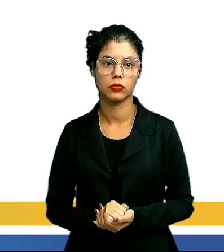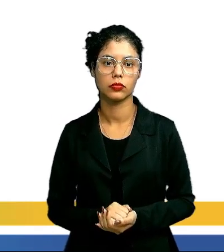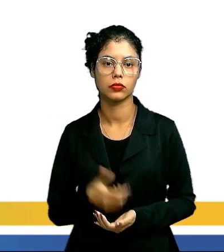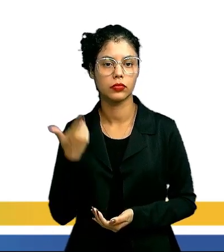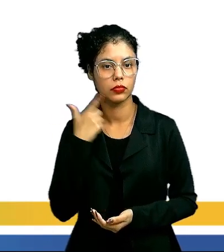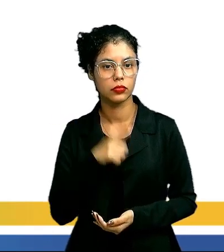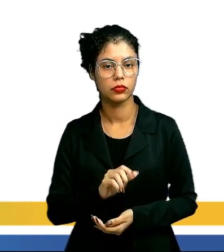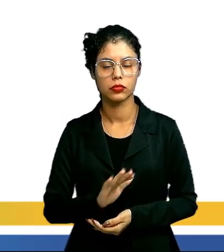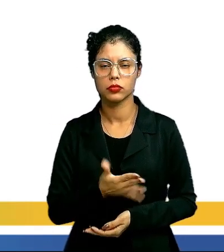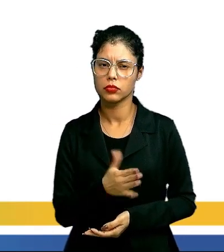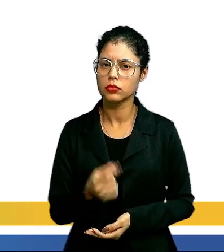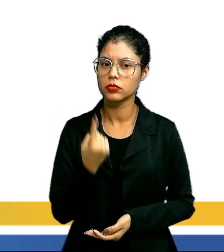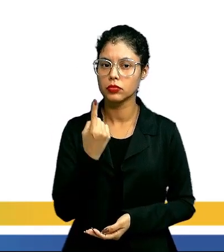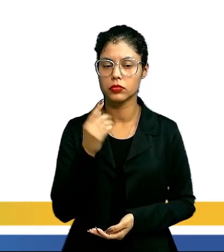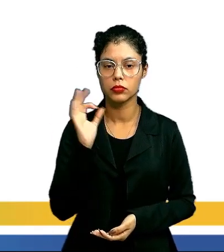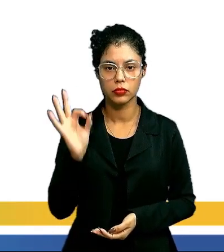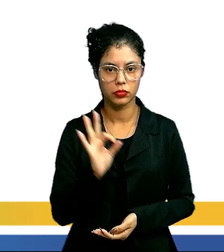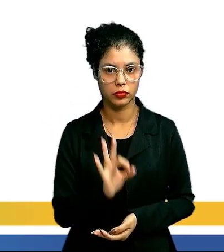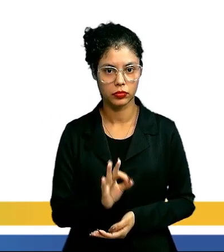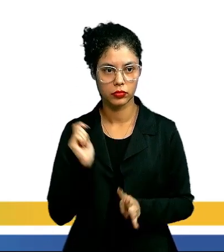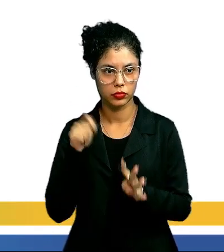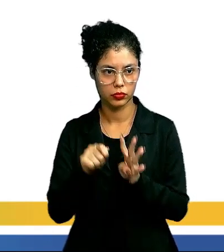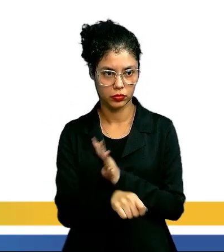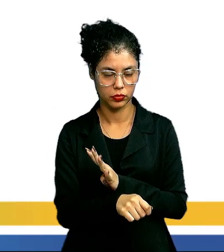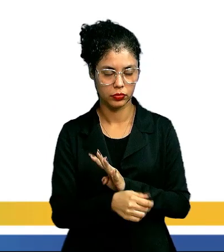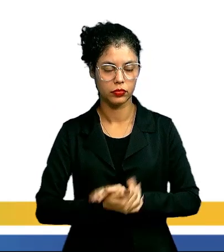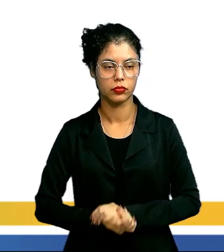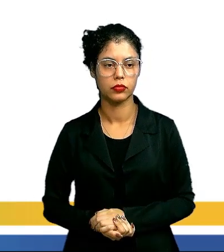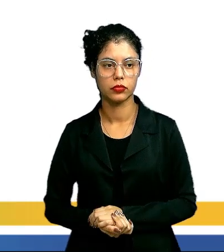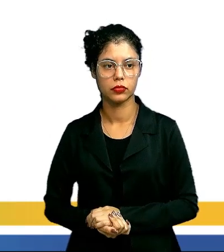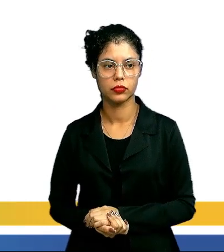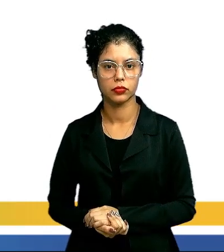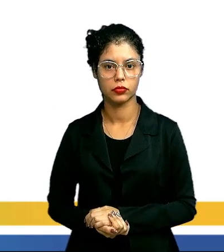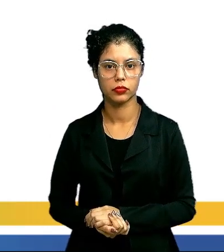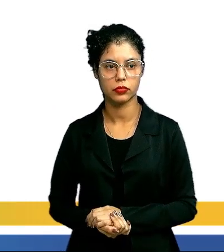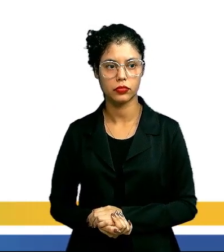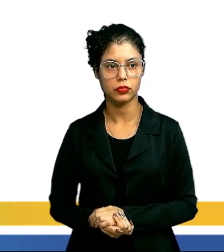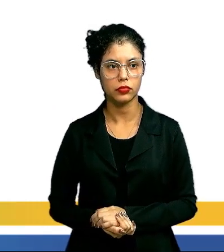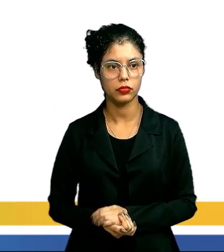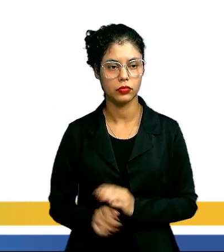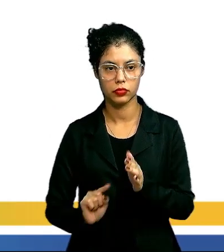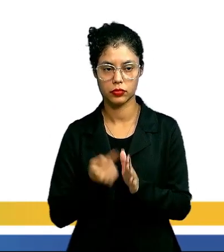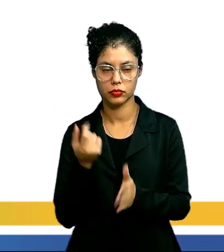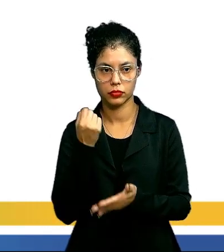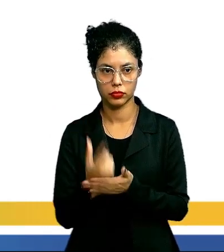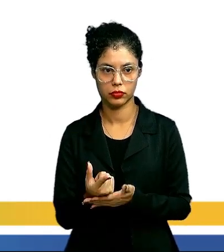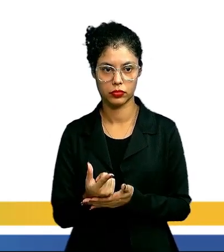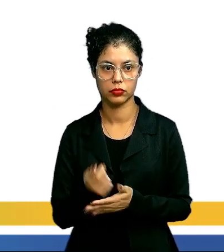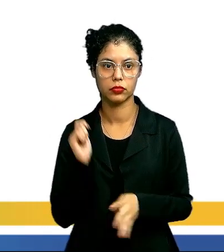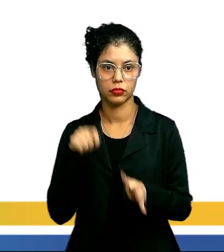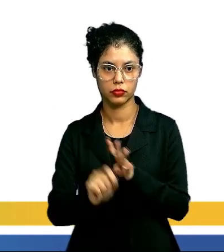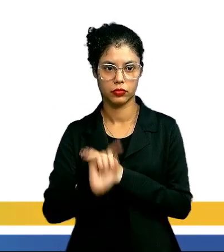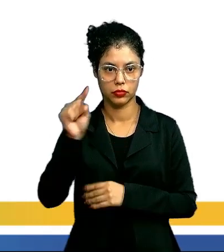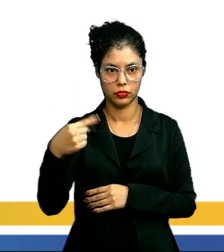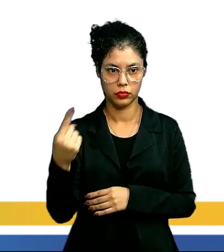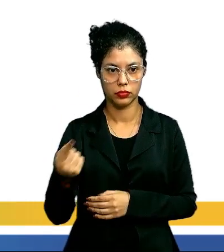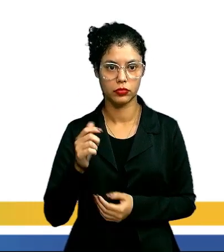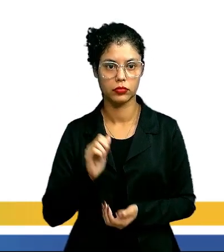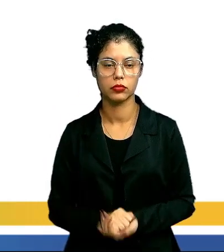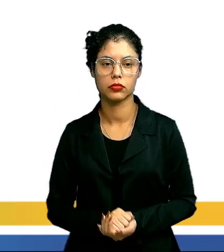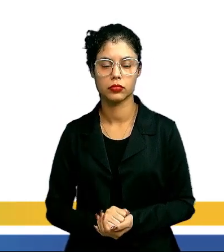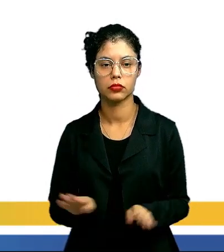conseguiu comprá-lo a uma taxa de juros compostos de 1% ao mês o primeiro pagamento será